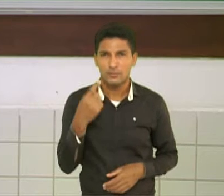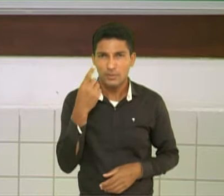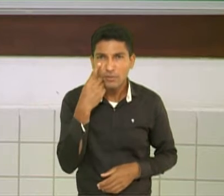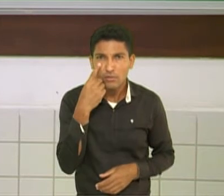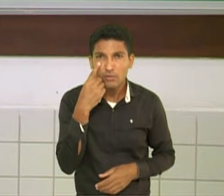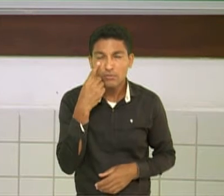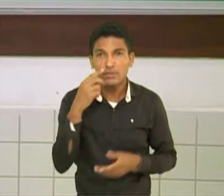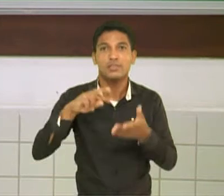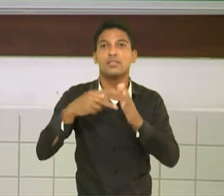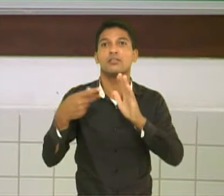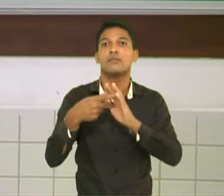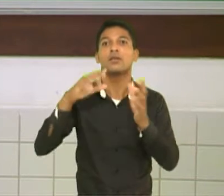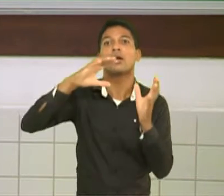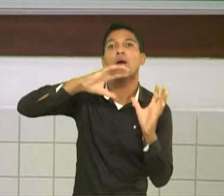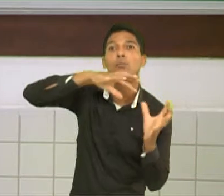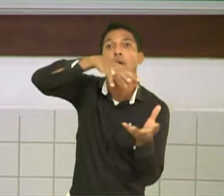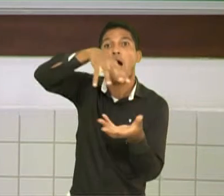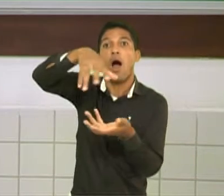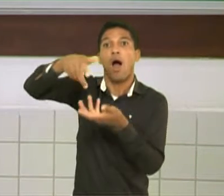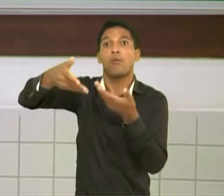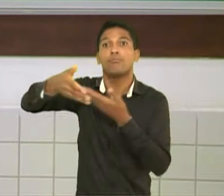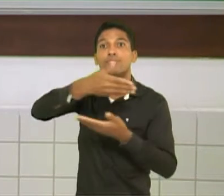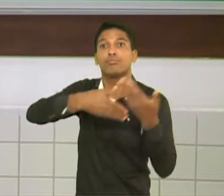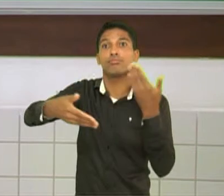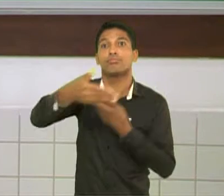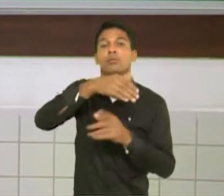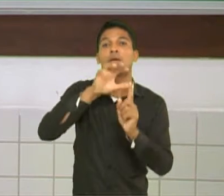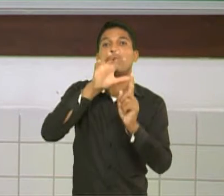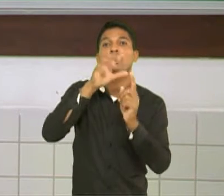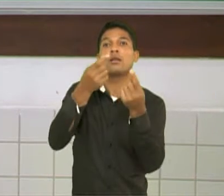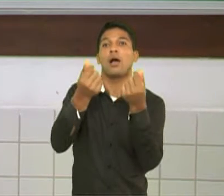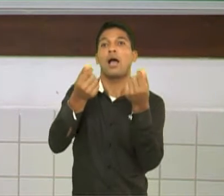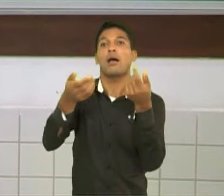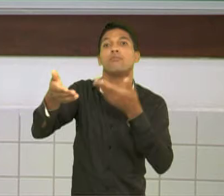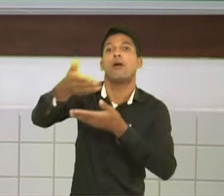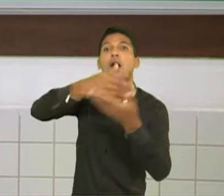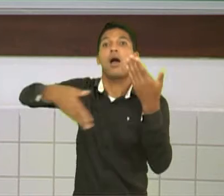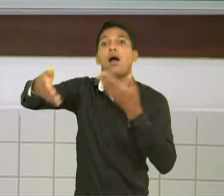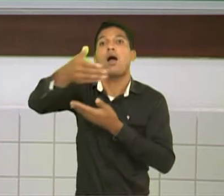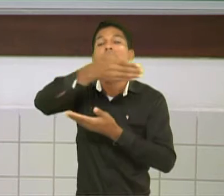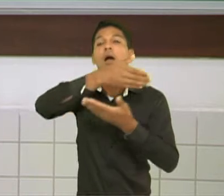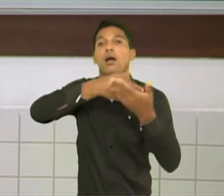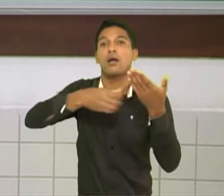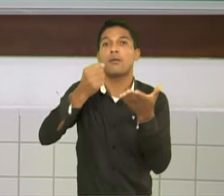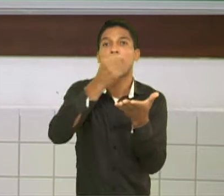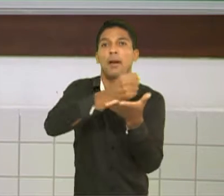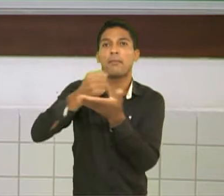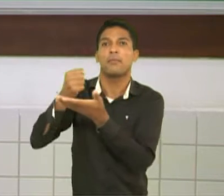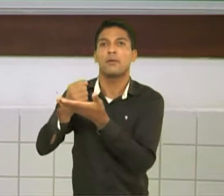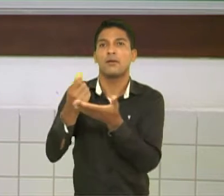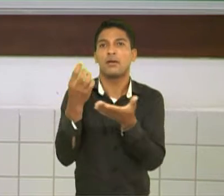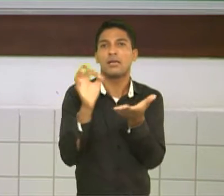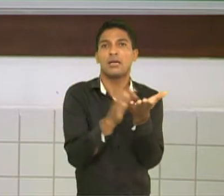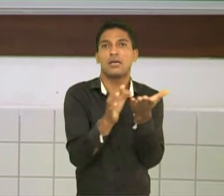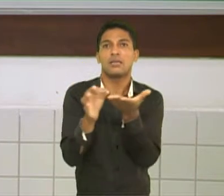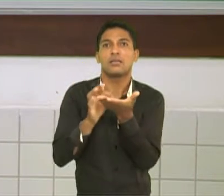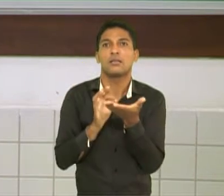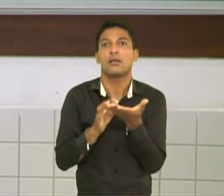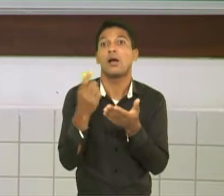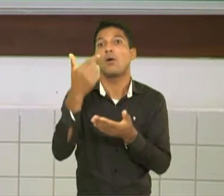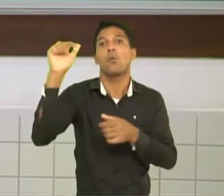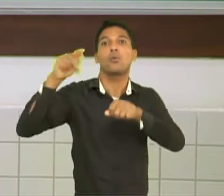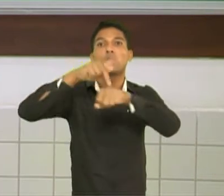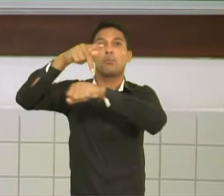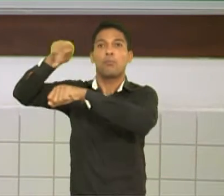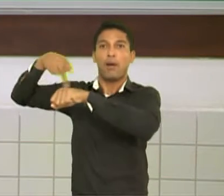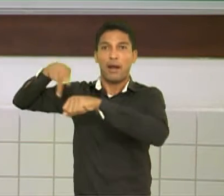na sua vida. Essa globalização presente, você conhecer moedas de outros lugares, de outros países.